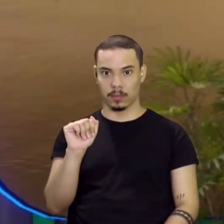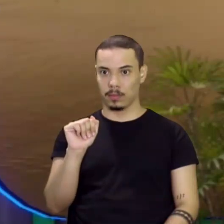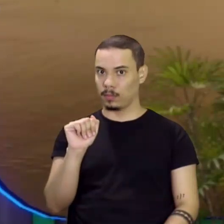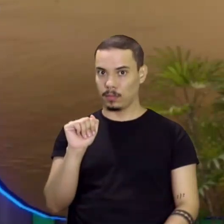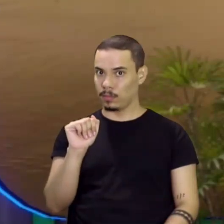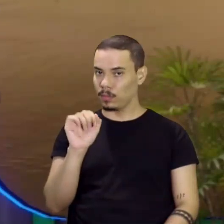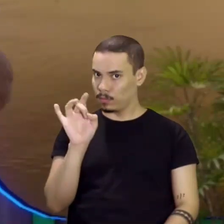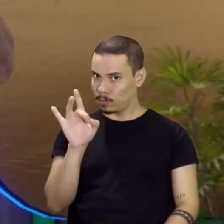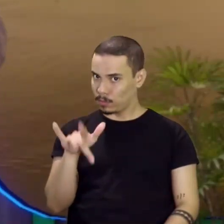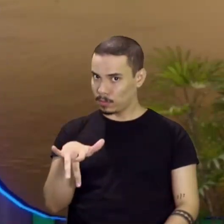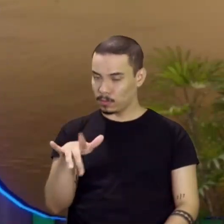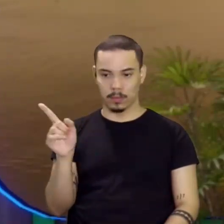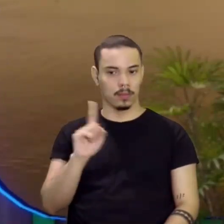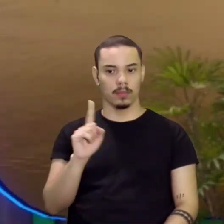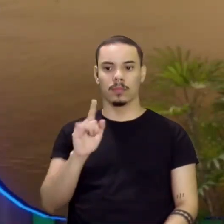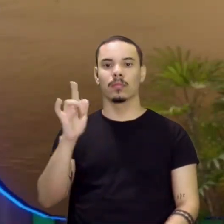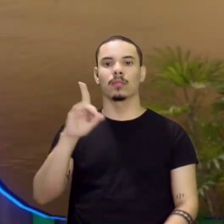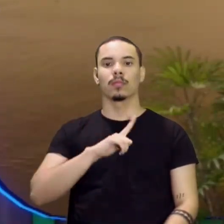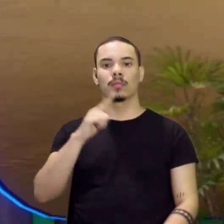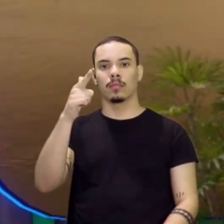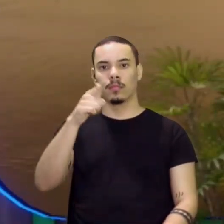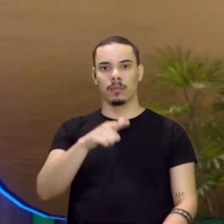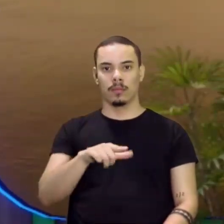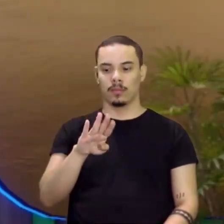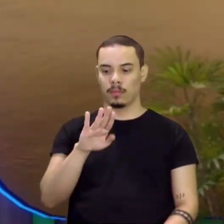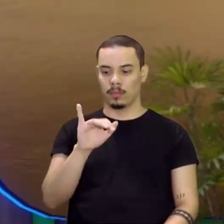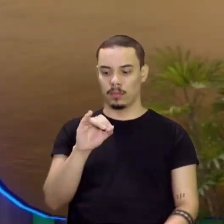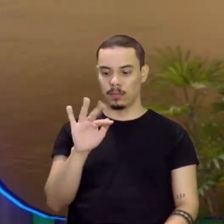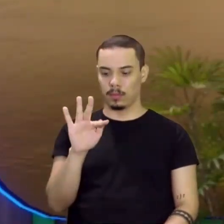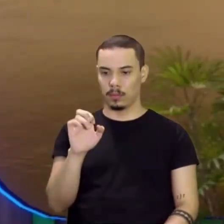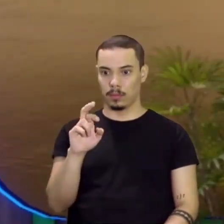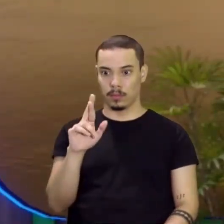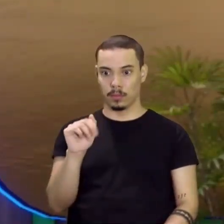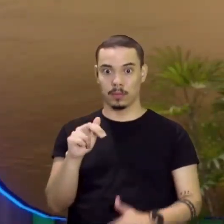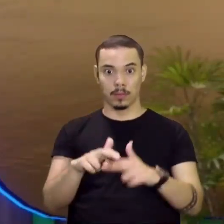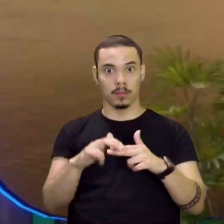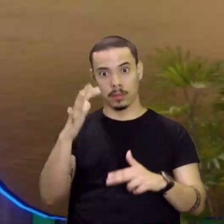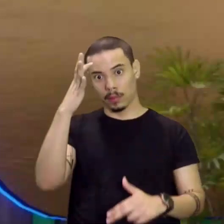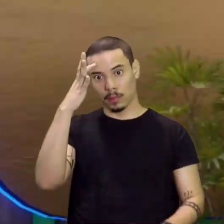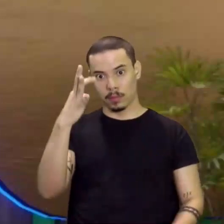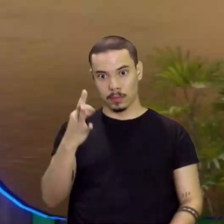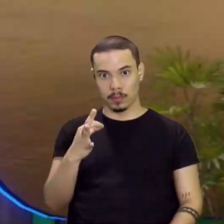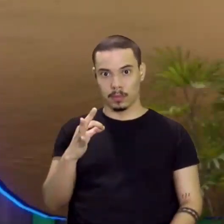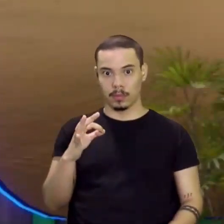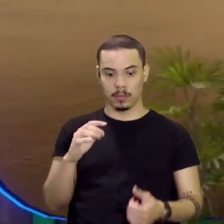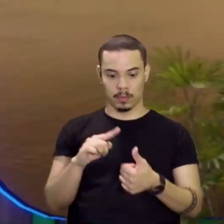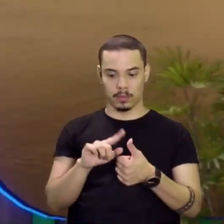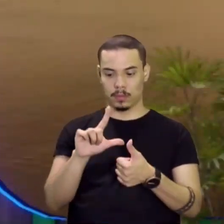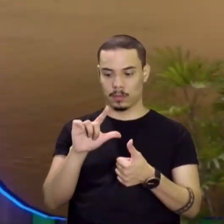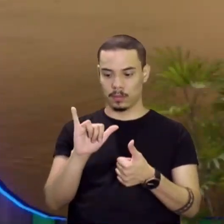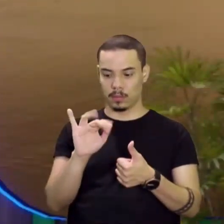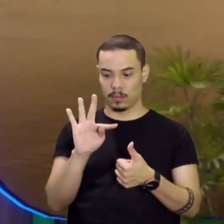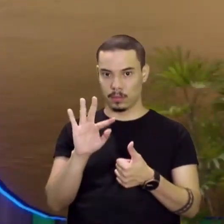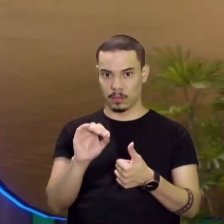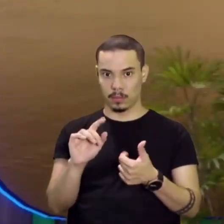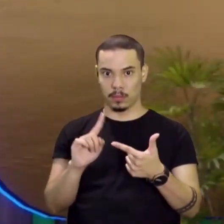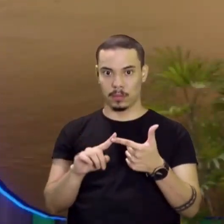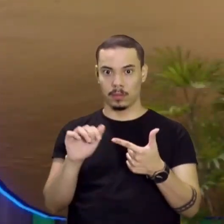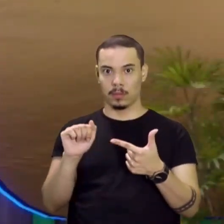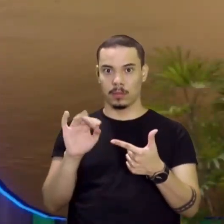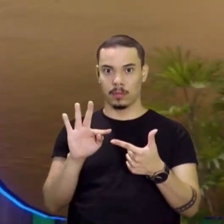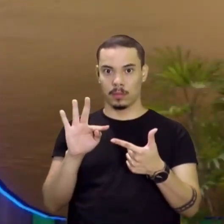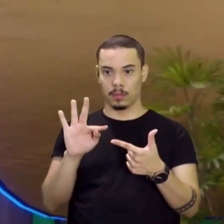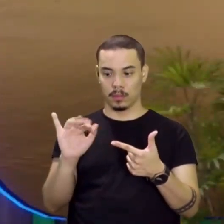Só não, professor. Nós temos a biosfera, portanto, entendeu? Litosfera,